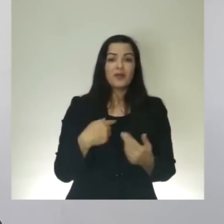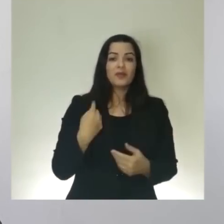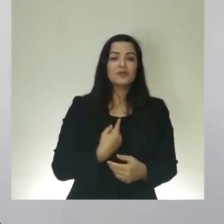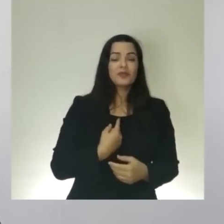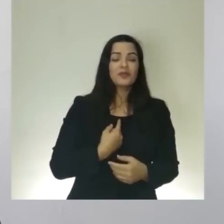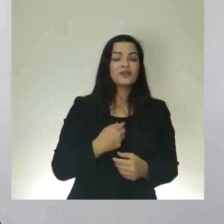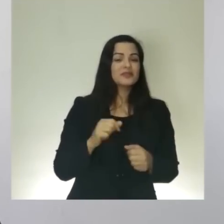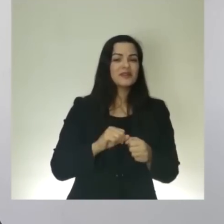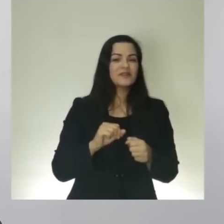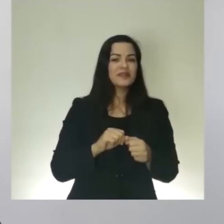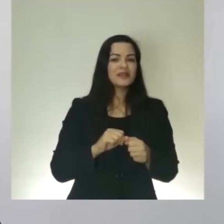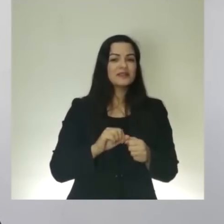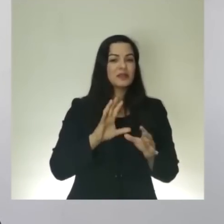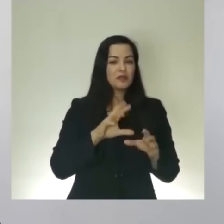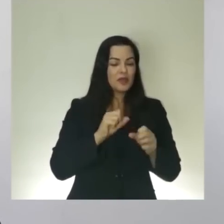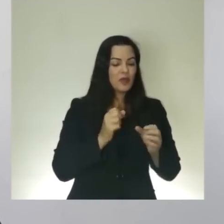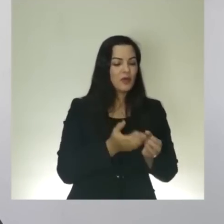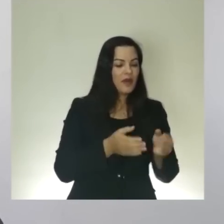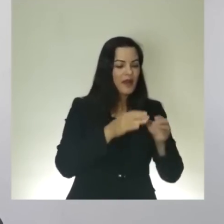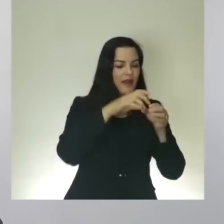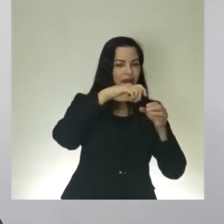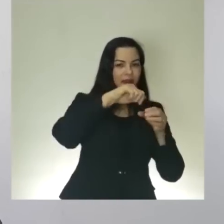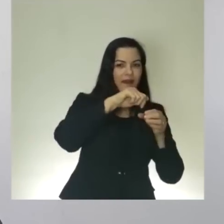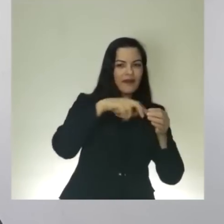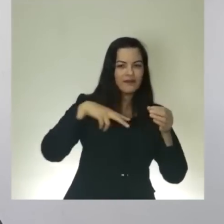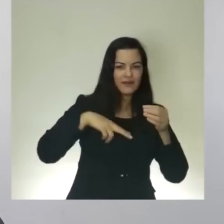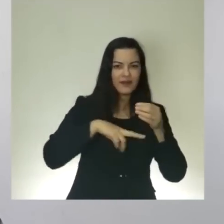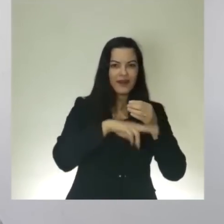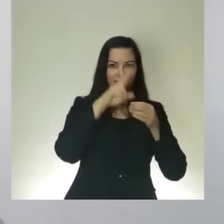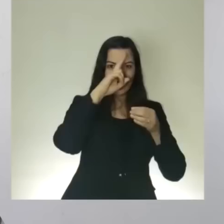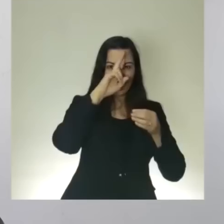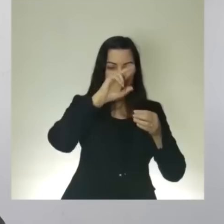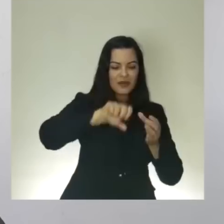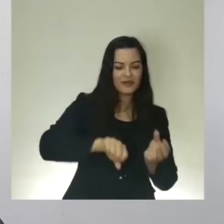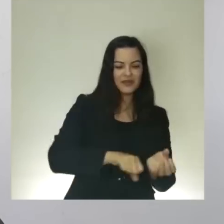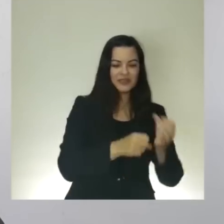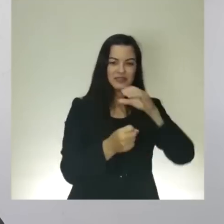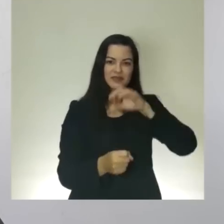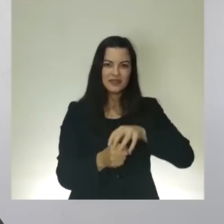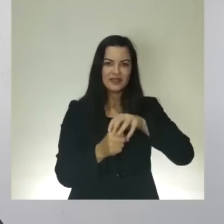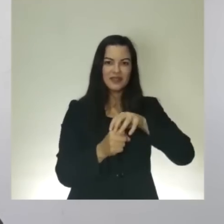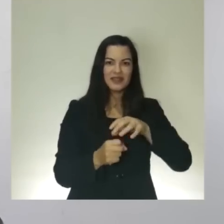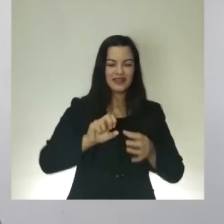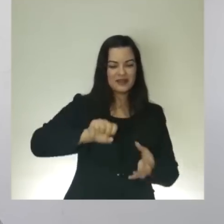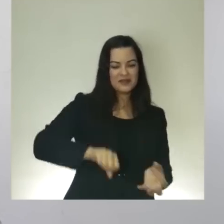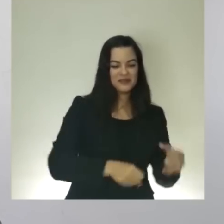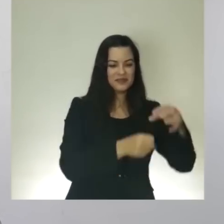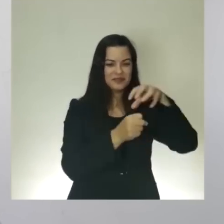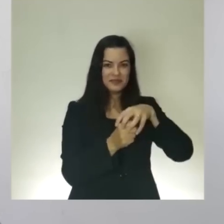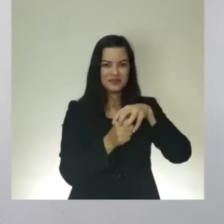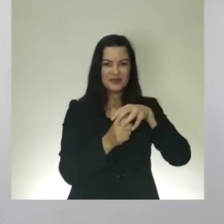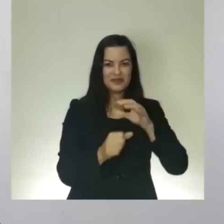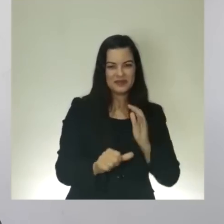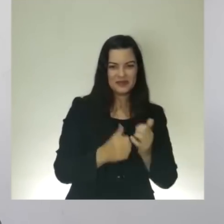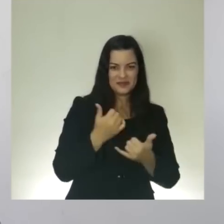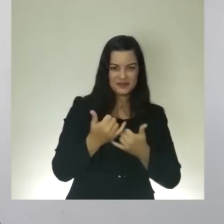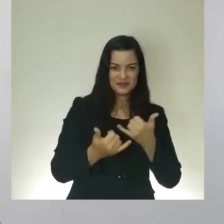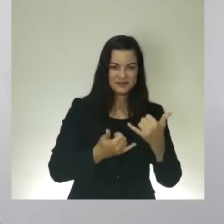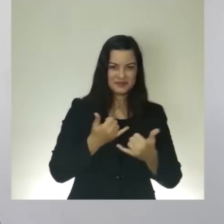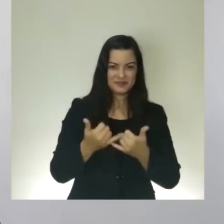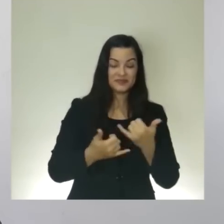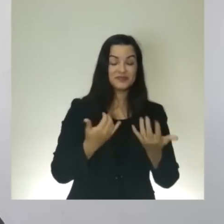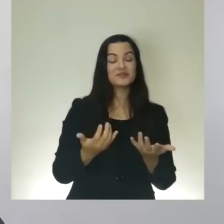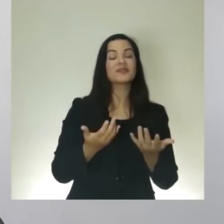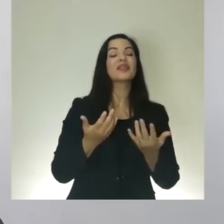Então, todas essas características fazem parte das diferentes culturas, assim como nós, aqui